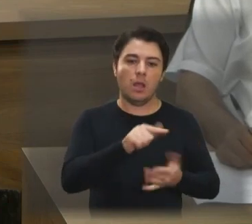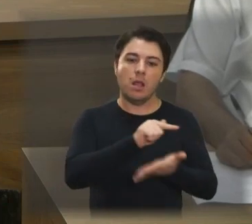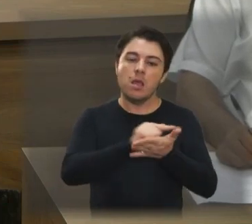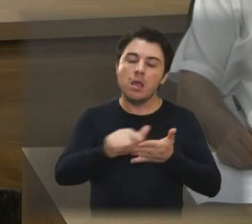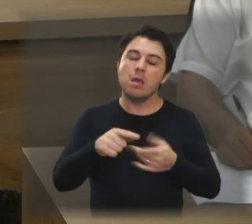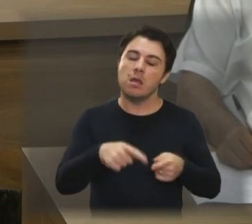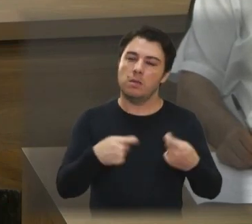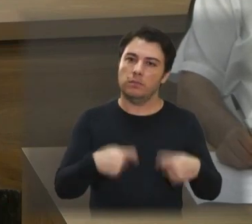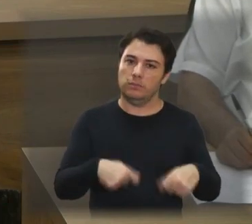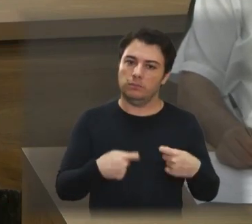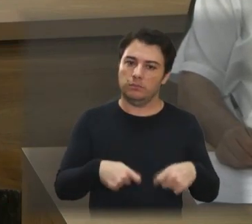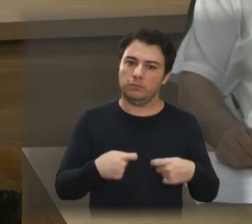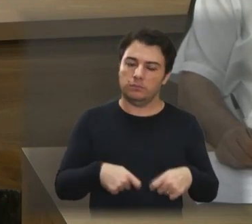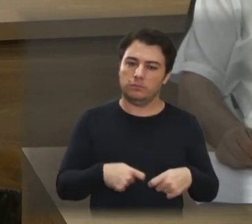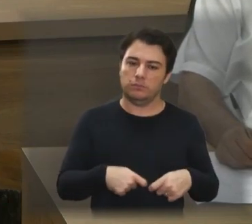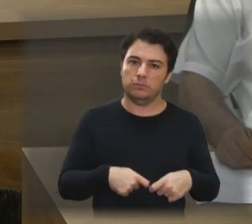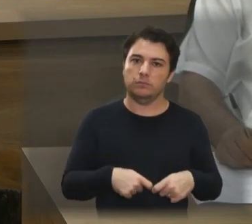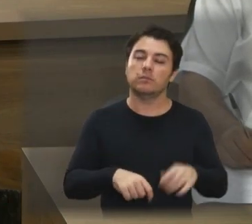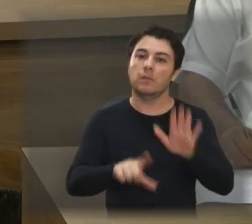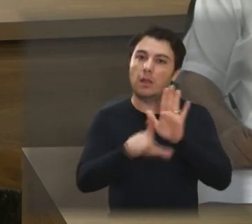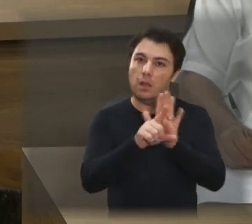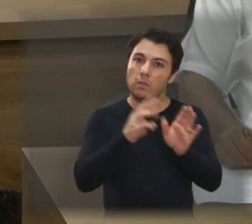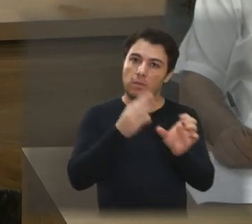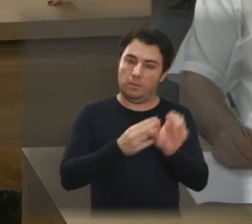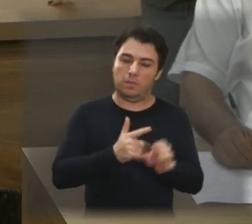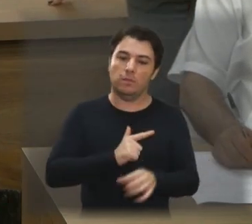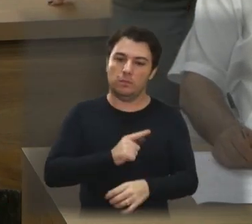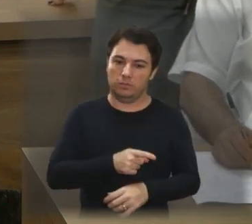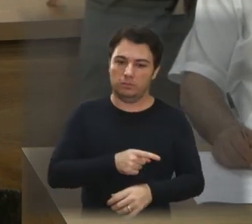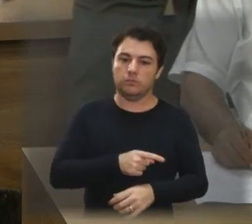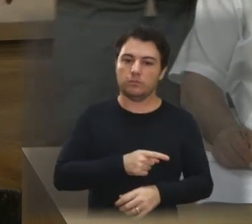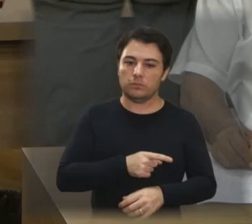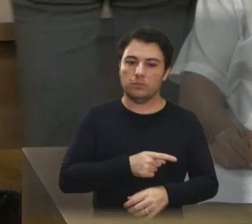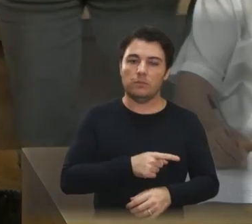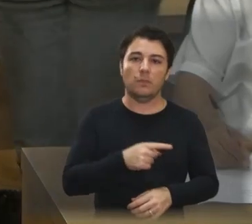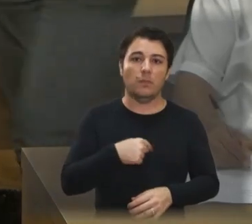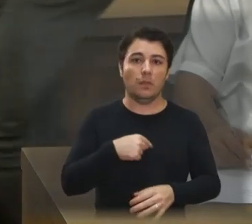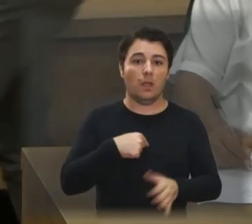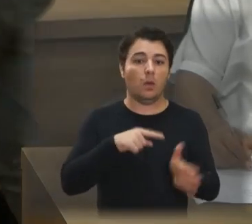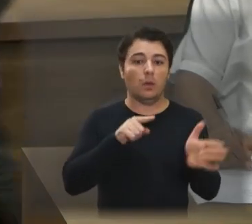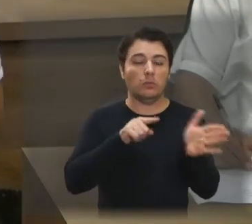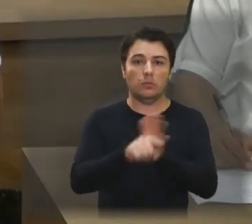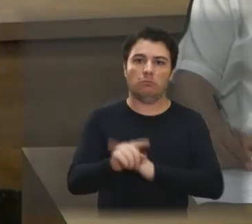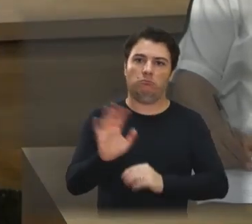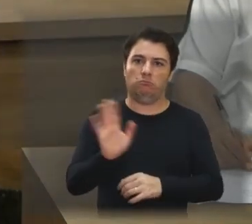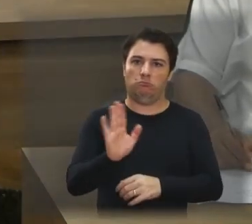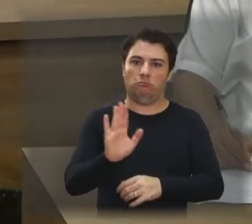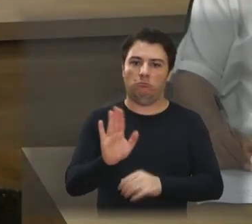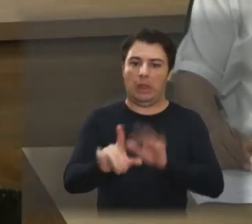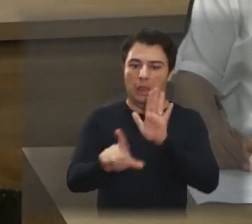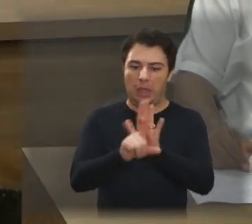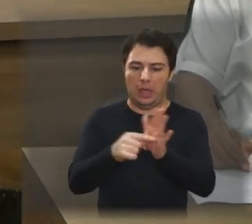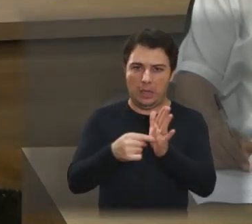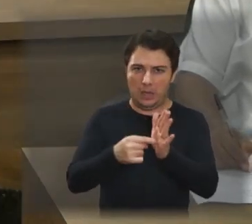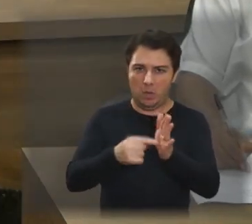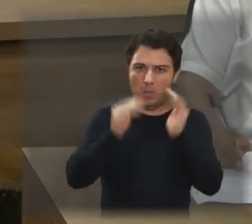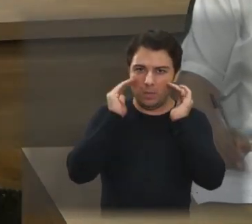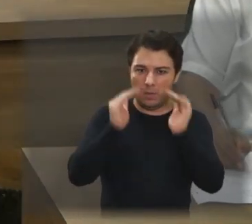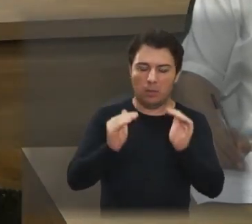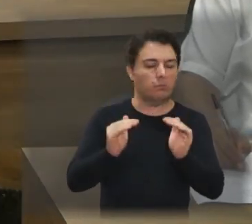limpeza se existe uma lei municipal e eu tô questionando porque essa lei seja cumprida